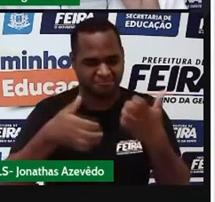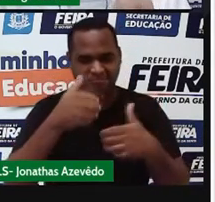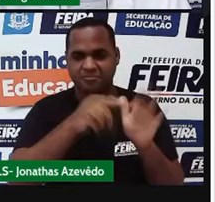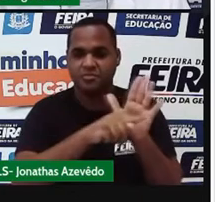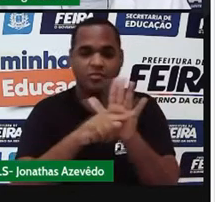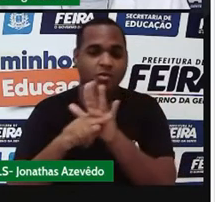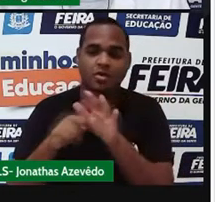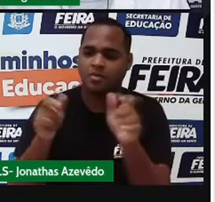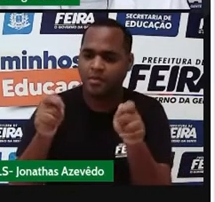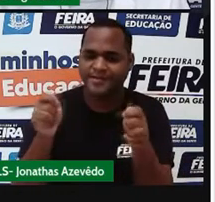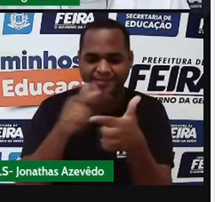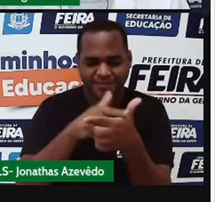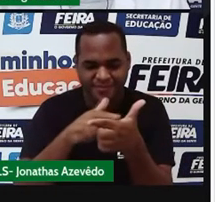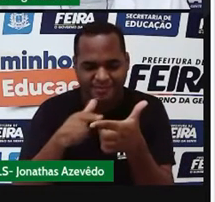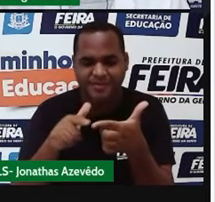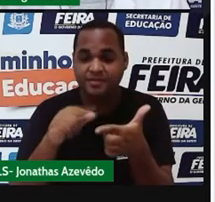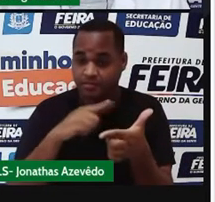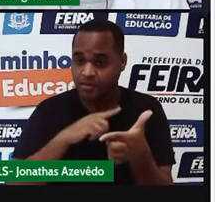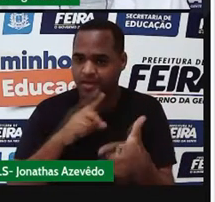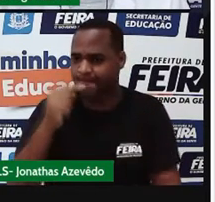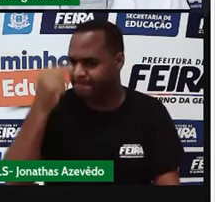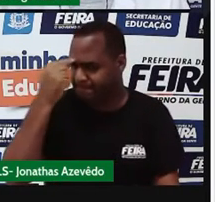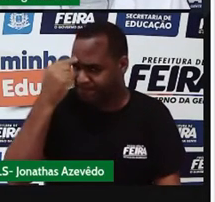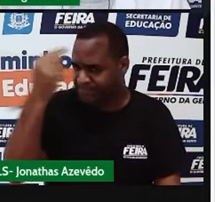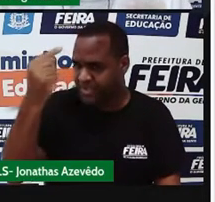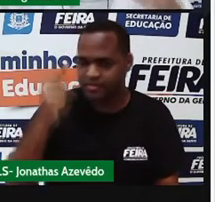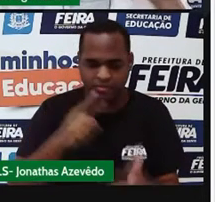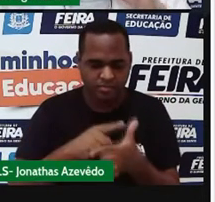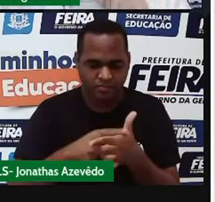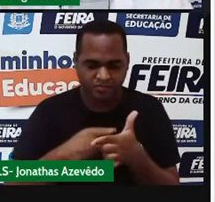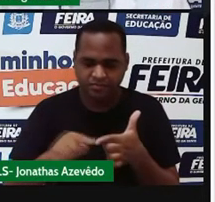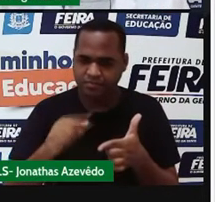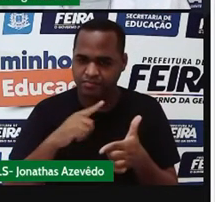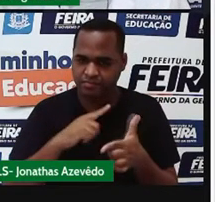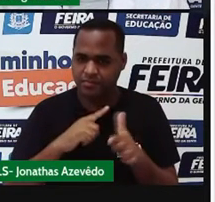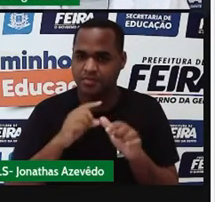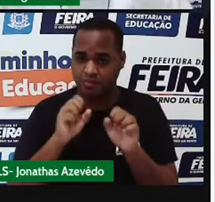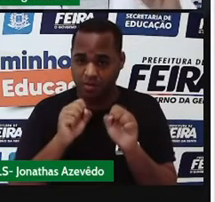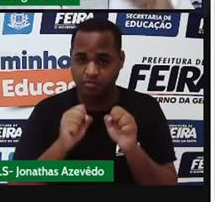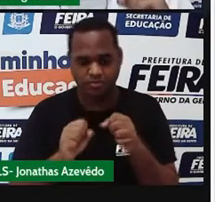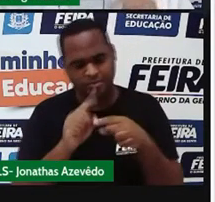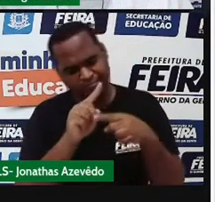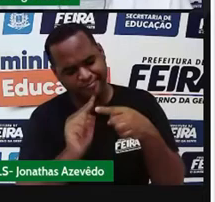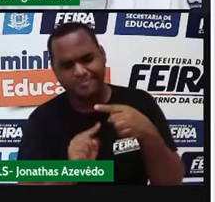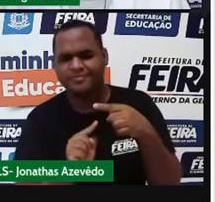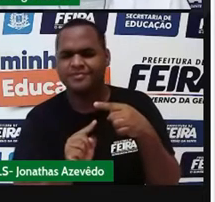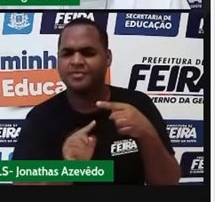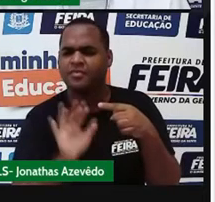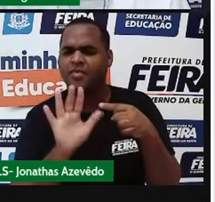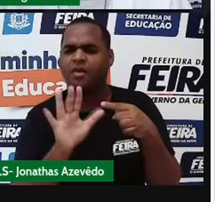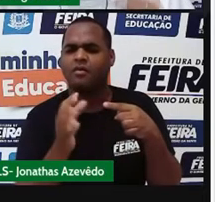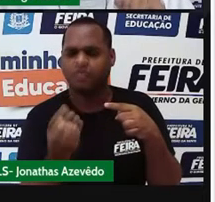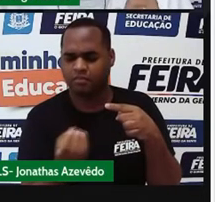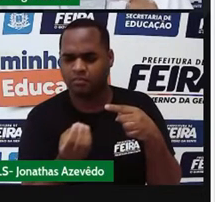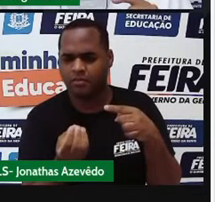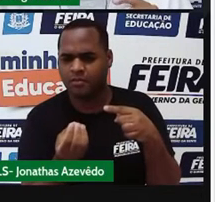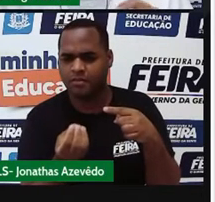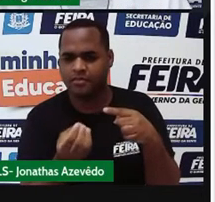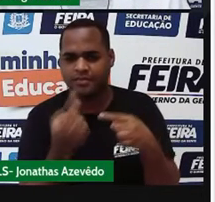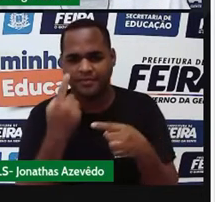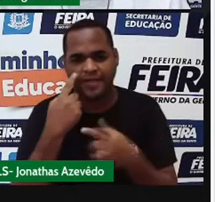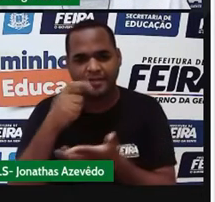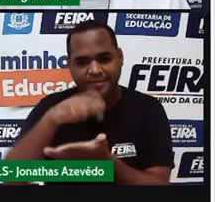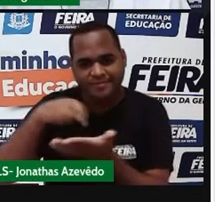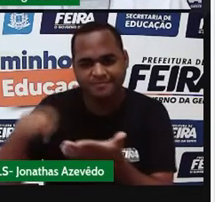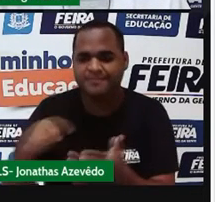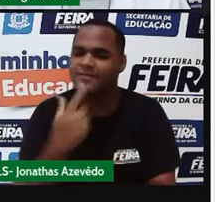assim ó a gente vai usar a divisão né a ideia de divisão com essas frações Como assim professor tá ali